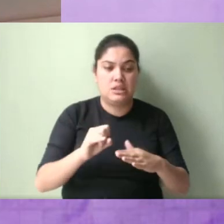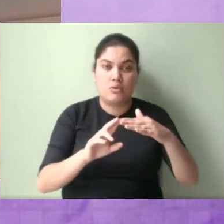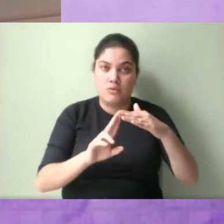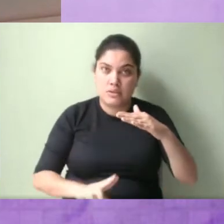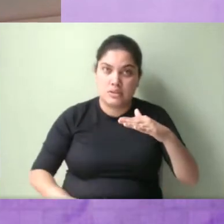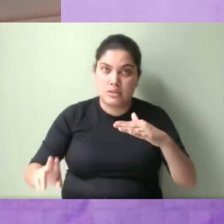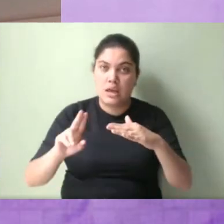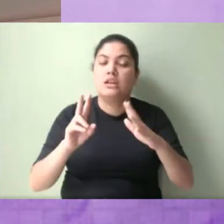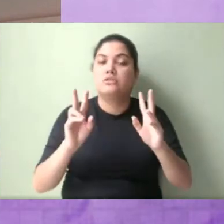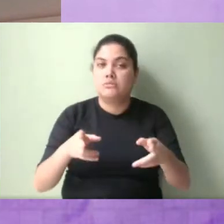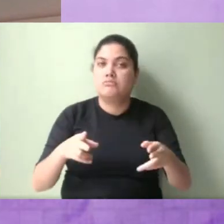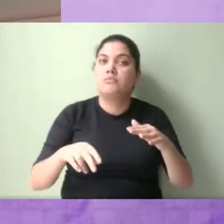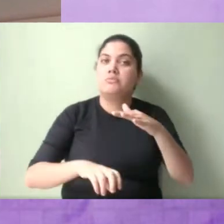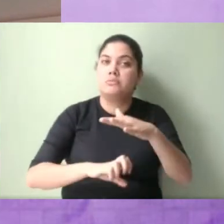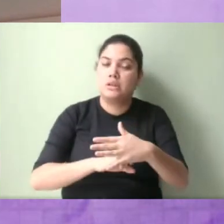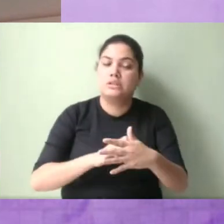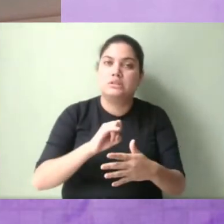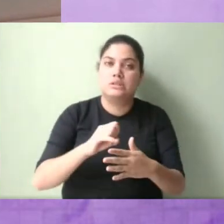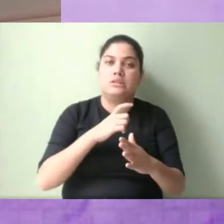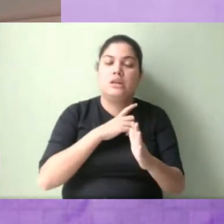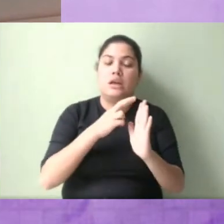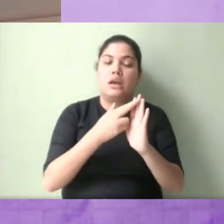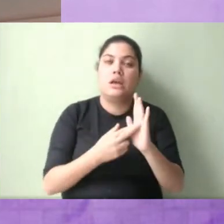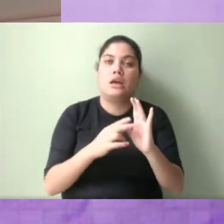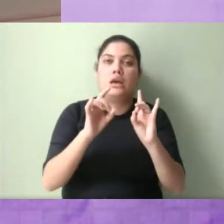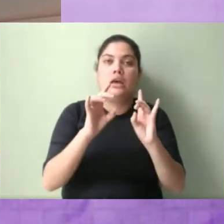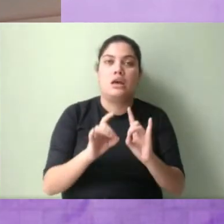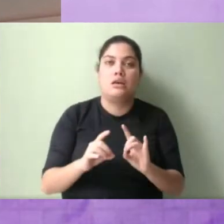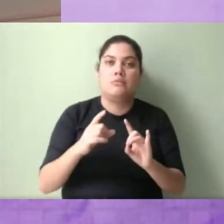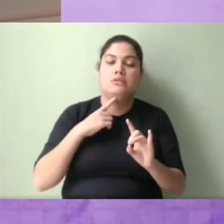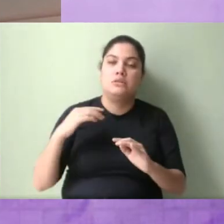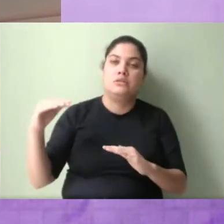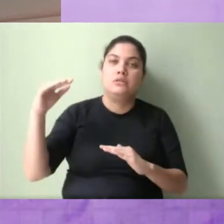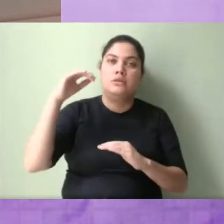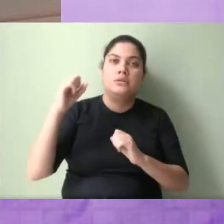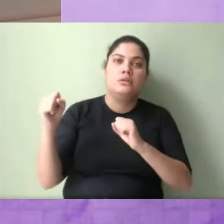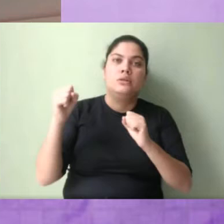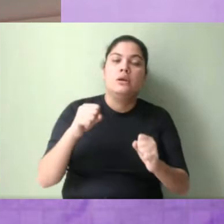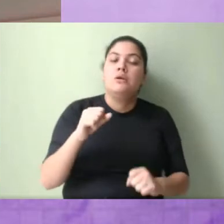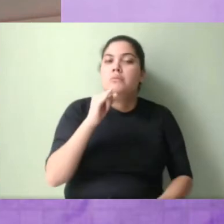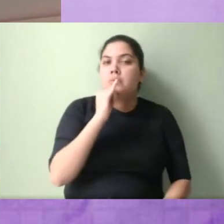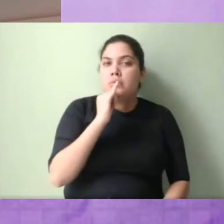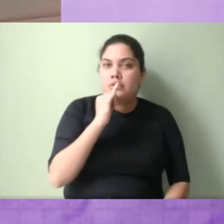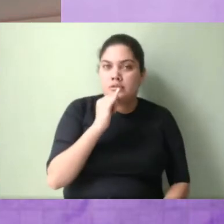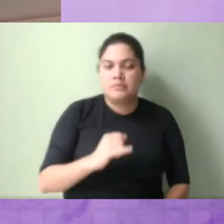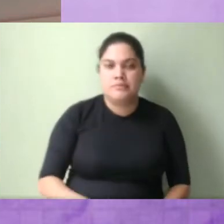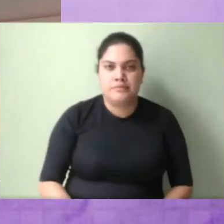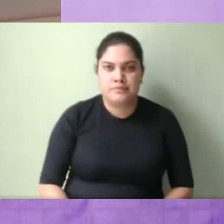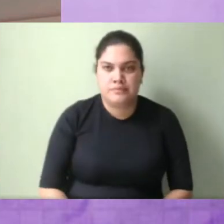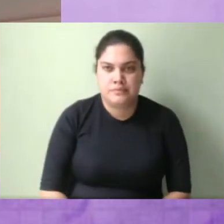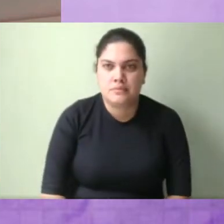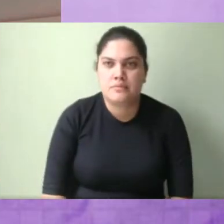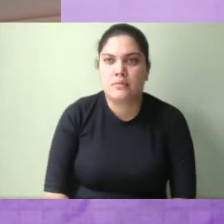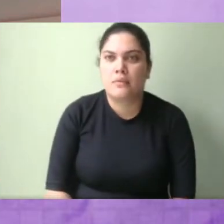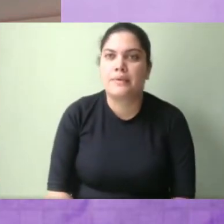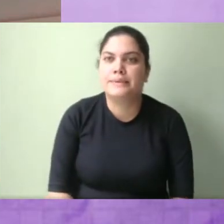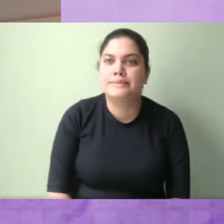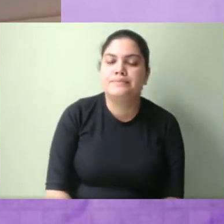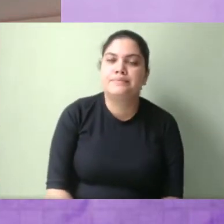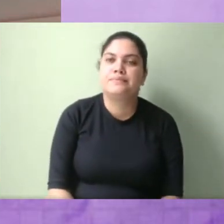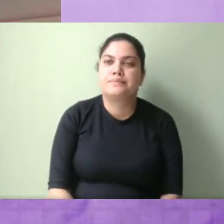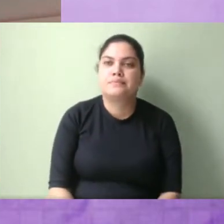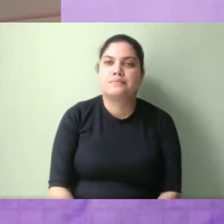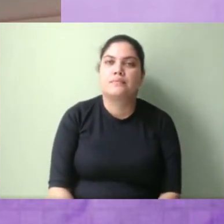como toda empresa, a universidade também é uma empresa, o exemplo tem que vir de cima. Se a universidade decide por regras